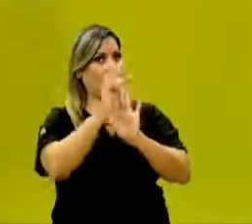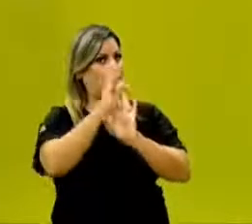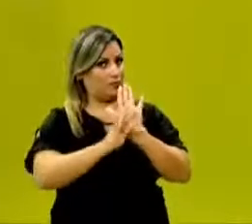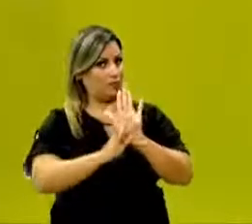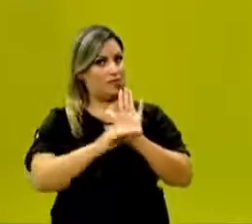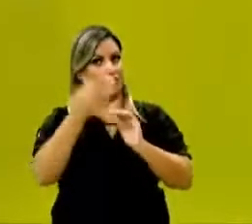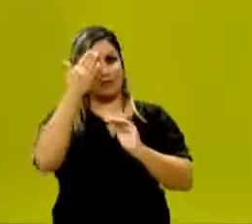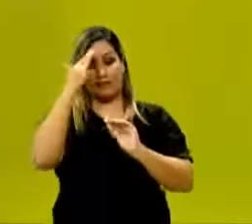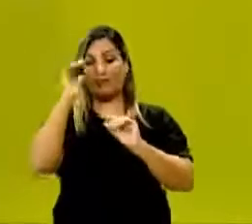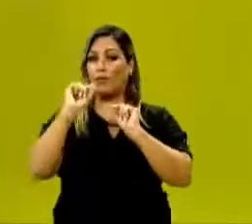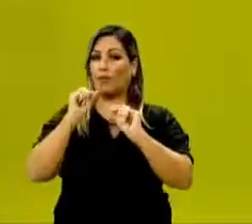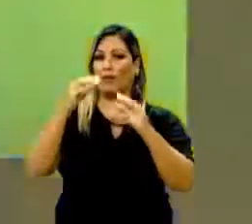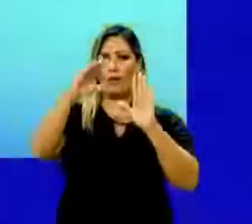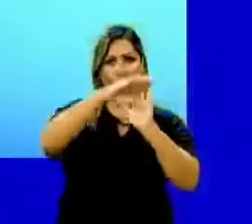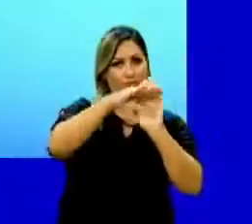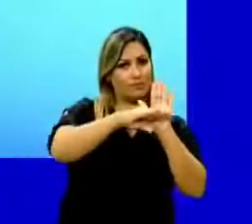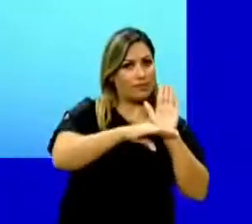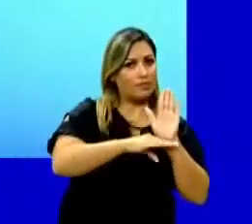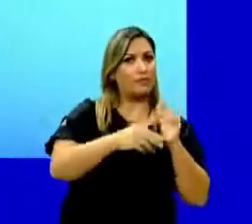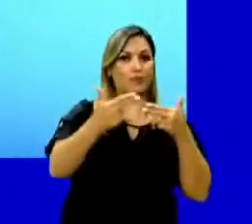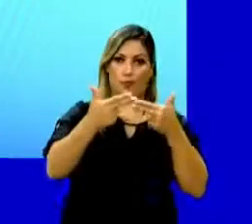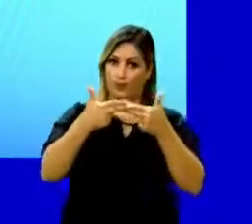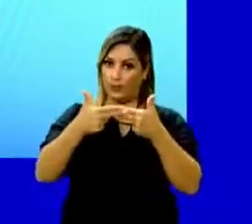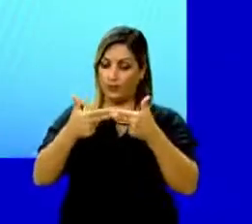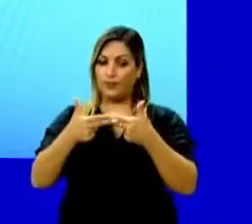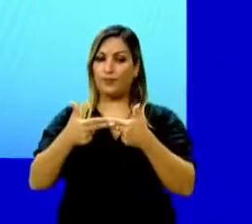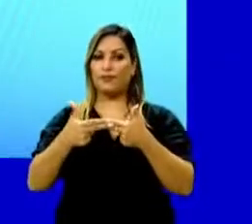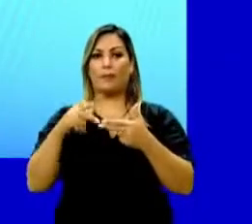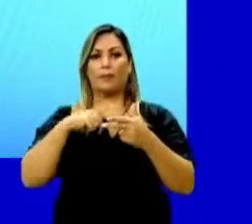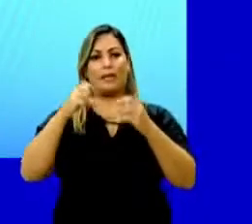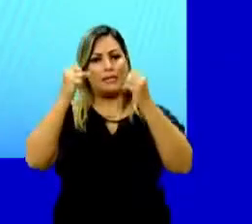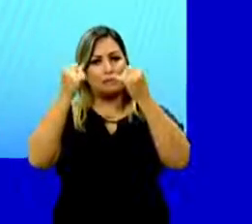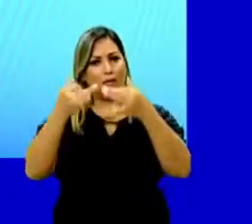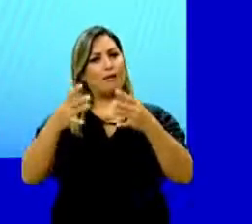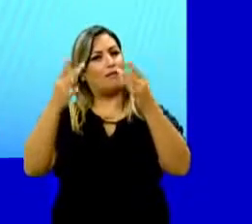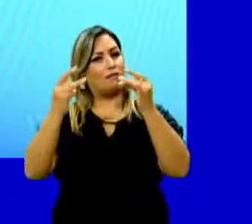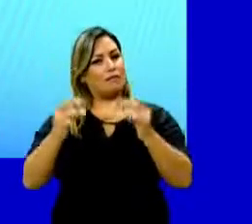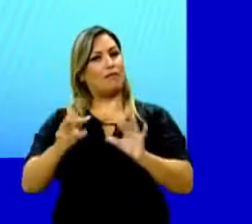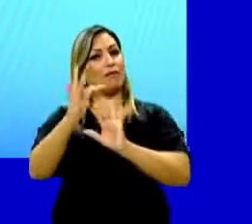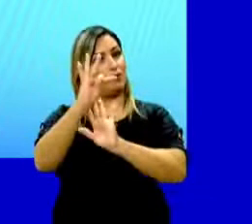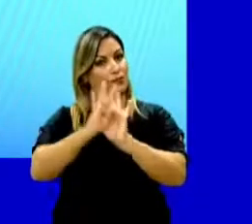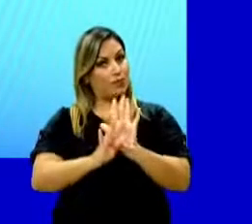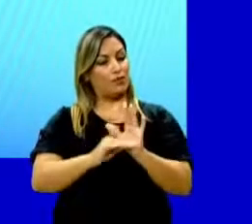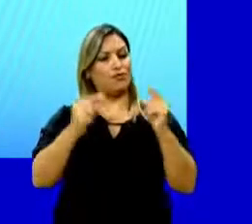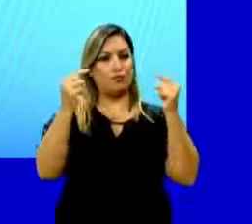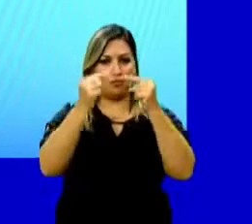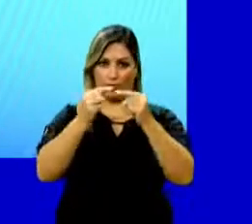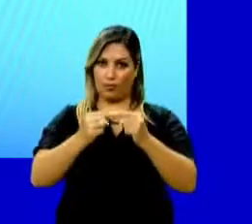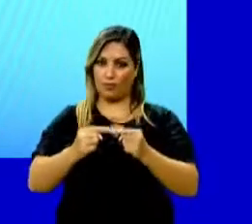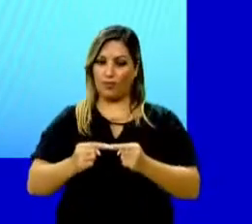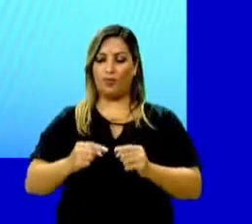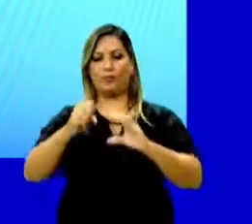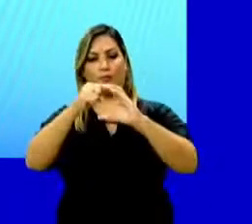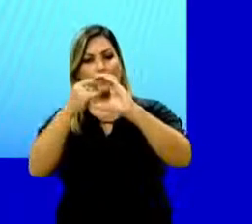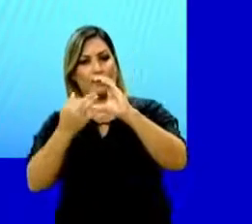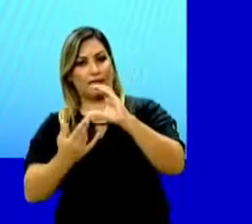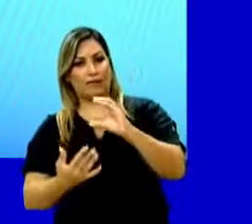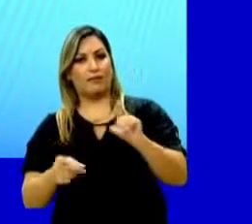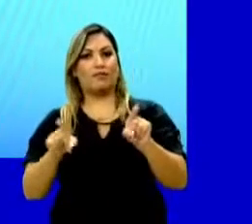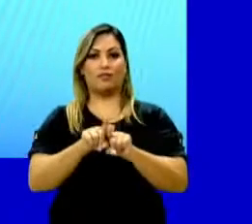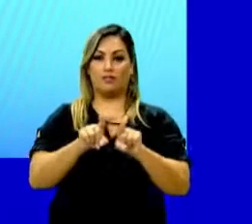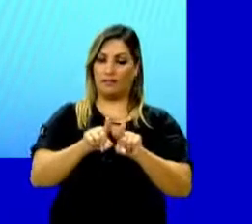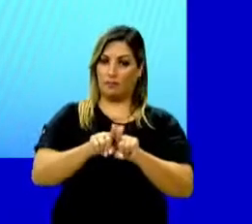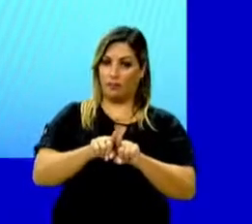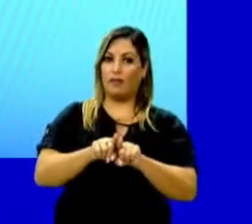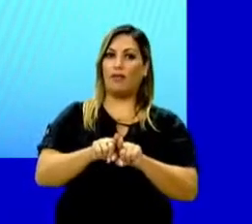textuais. São as classificações usadas para determinar os textos de acordo com as suas características em